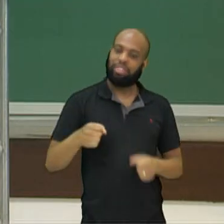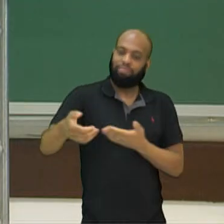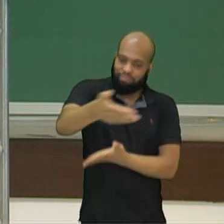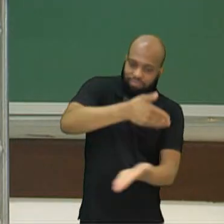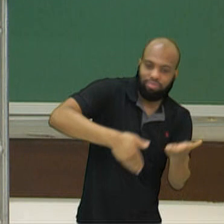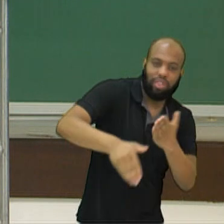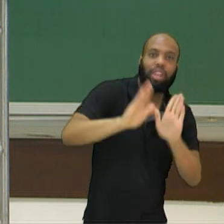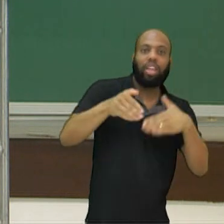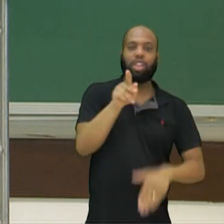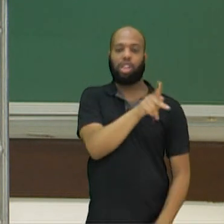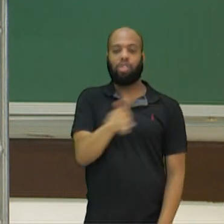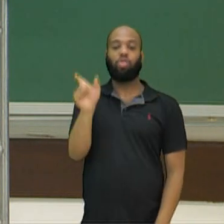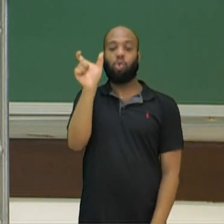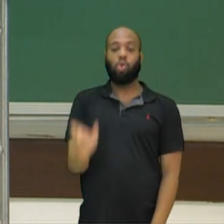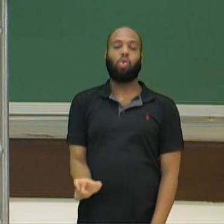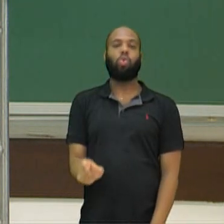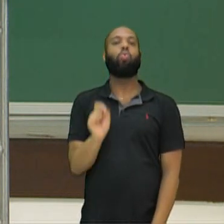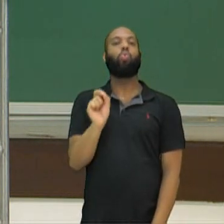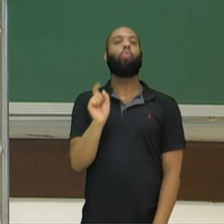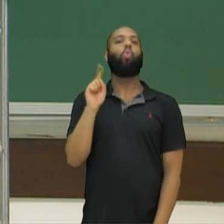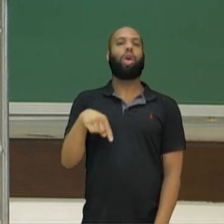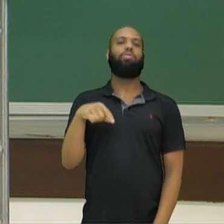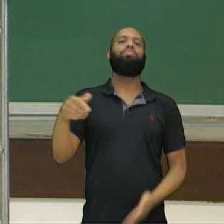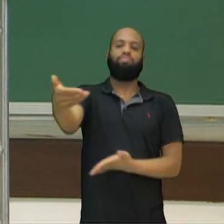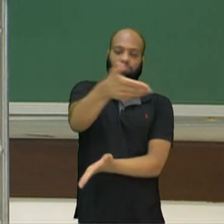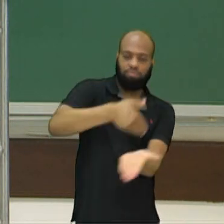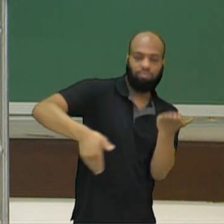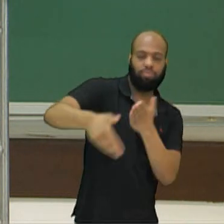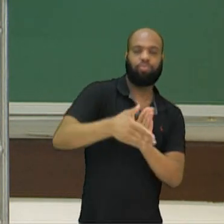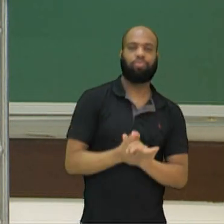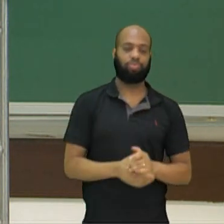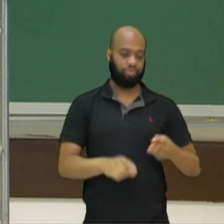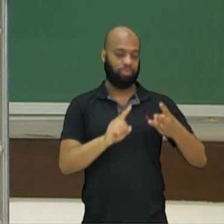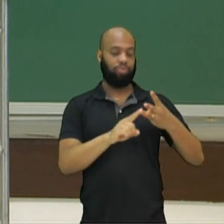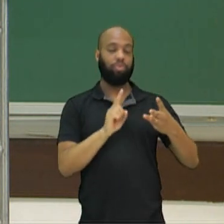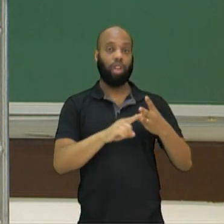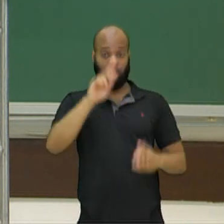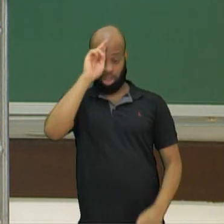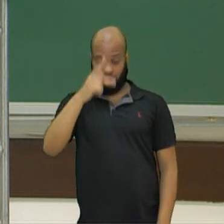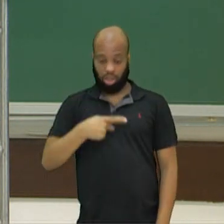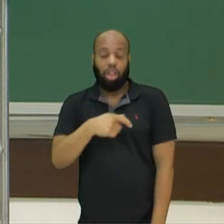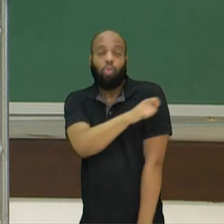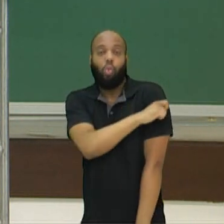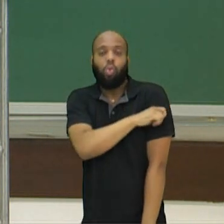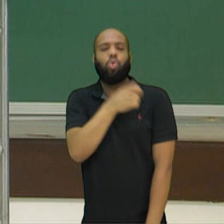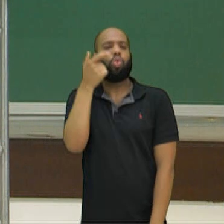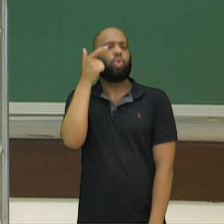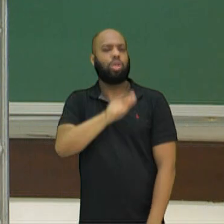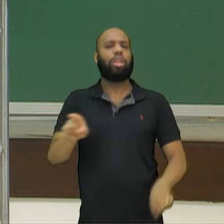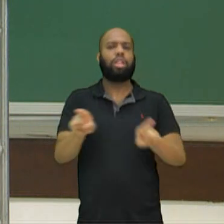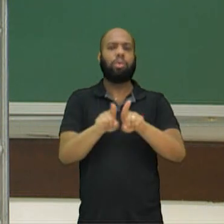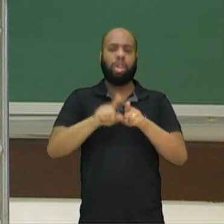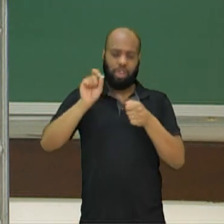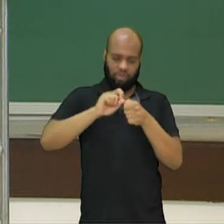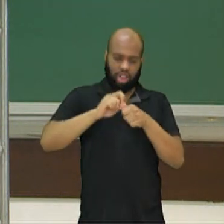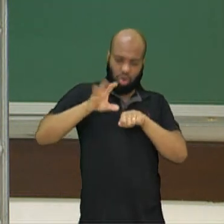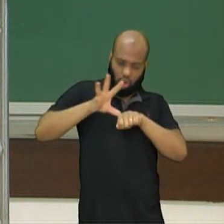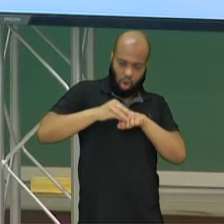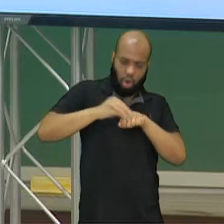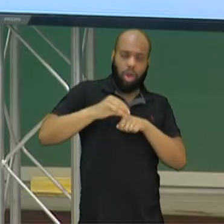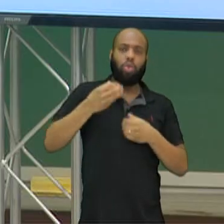mediador. 3. O próprio aluno constrói o conhecimento por situações e atividades